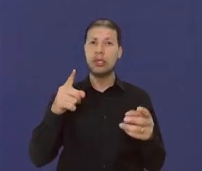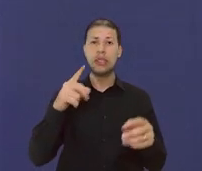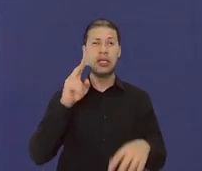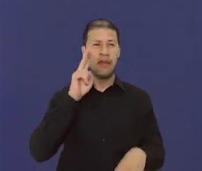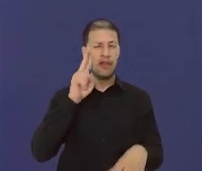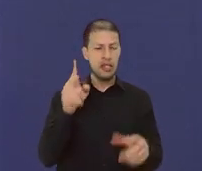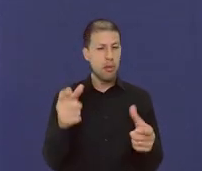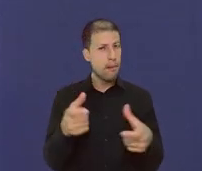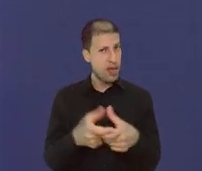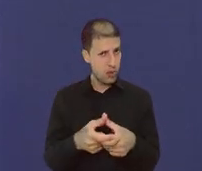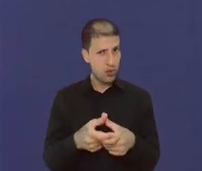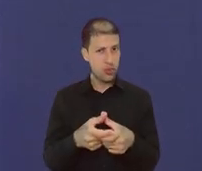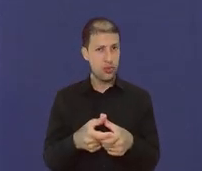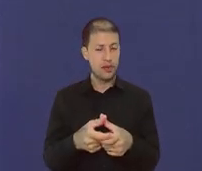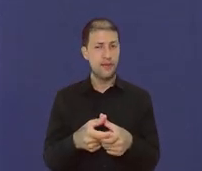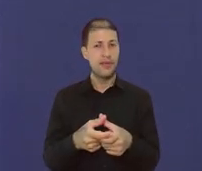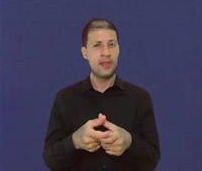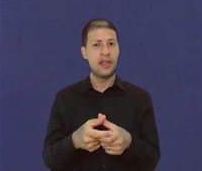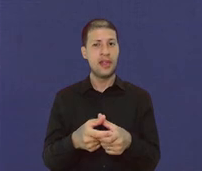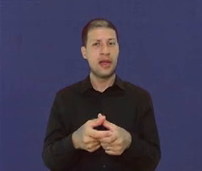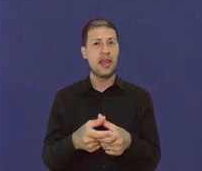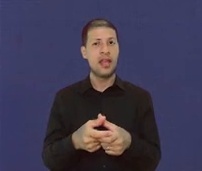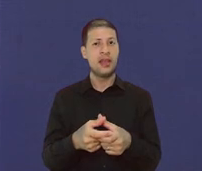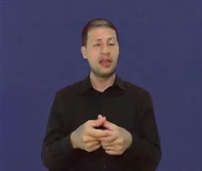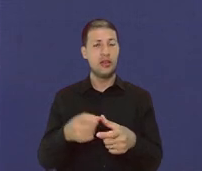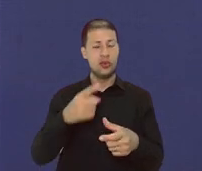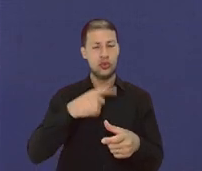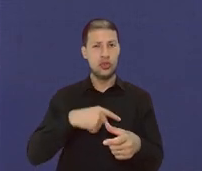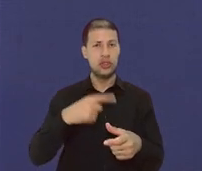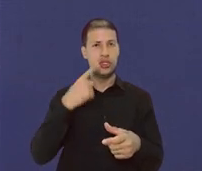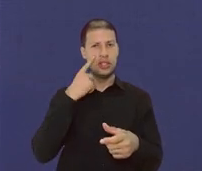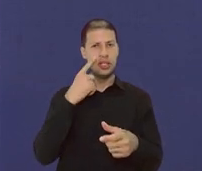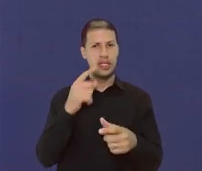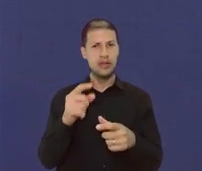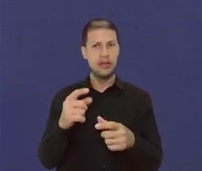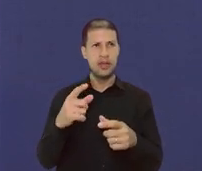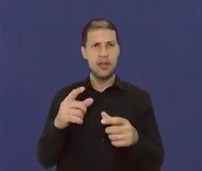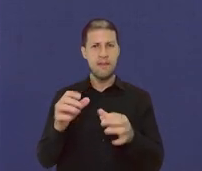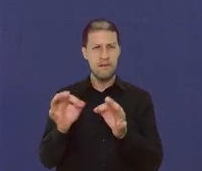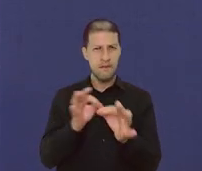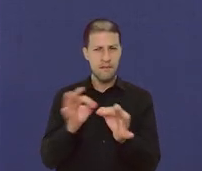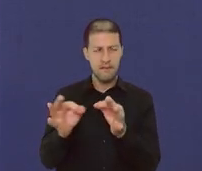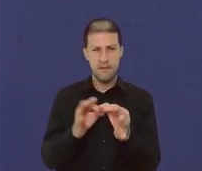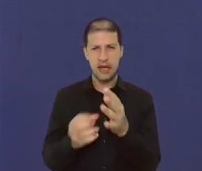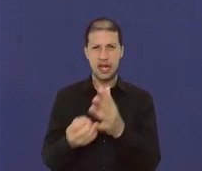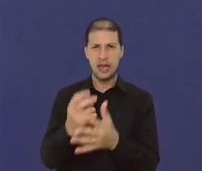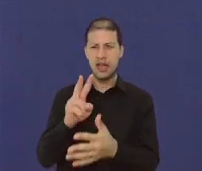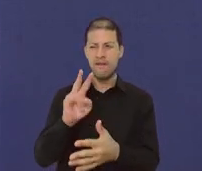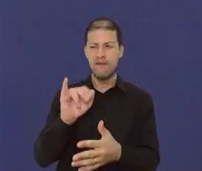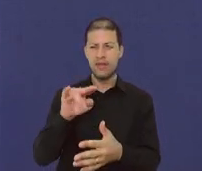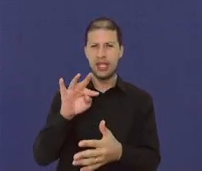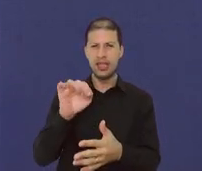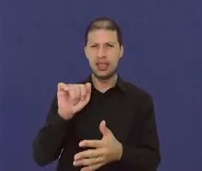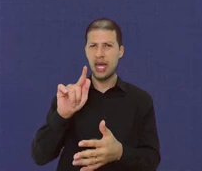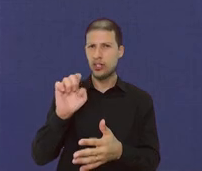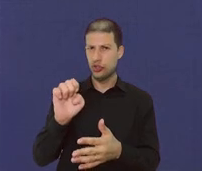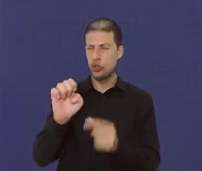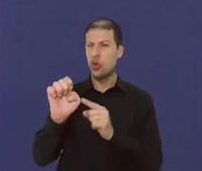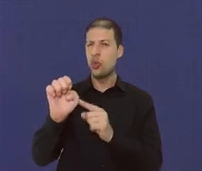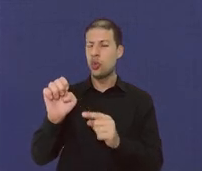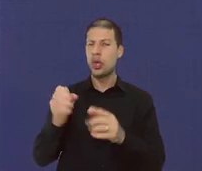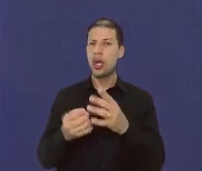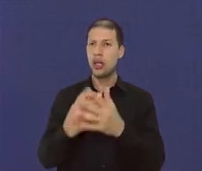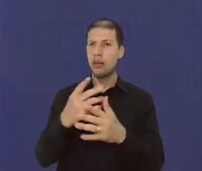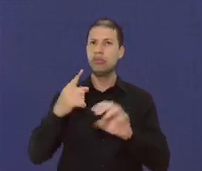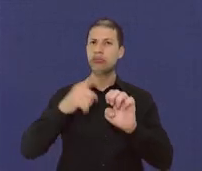então a gente tende a formar um bom vintage em função de melhores empreendedores empreendedores mais resilientes